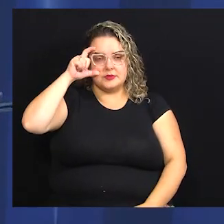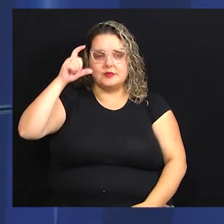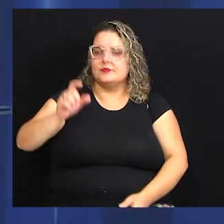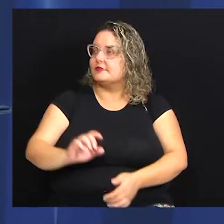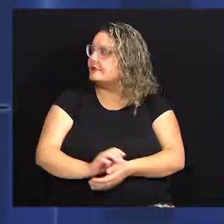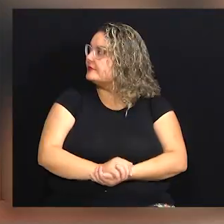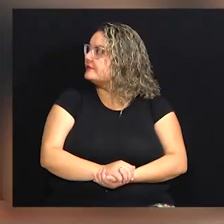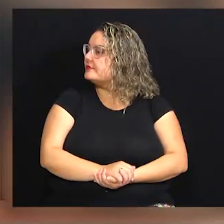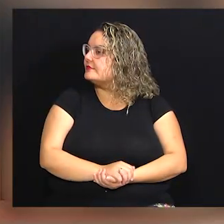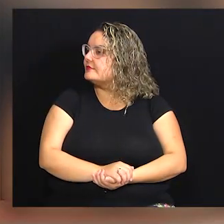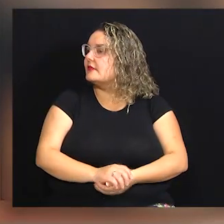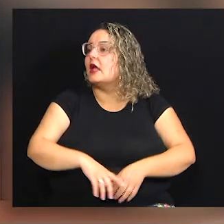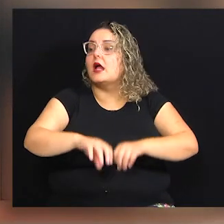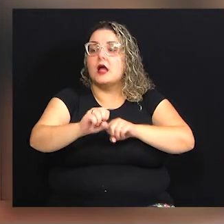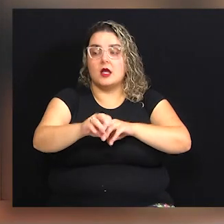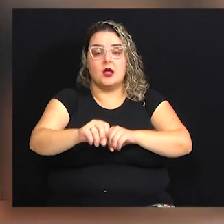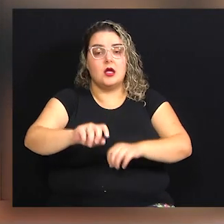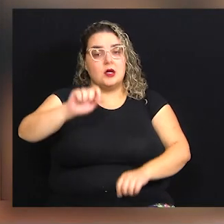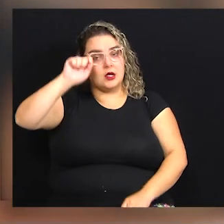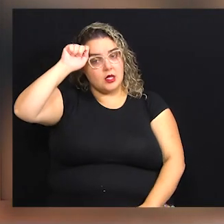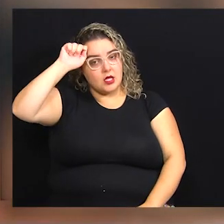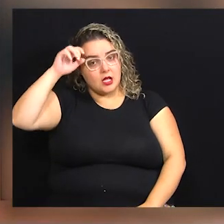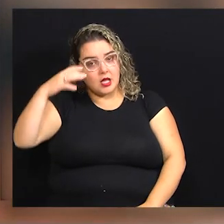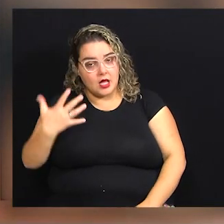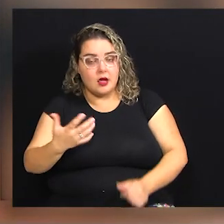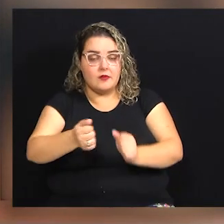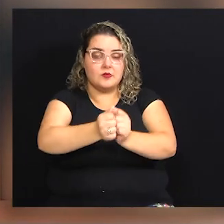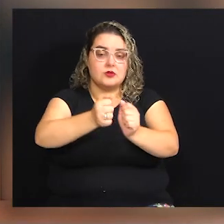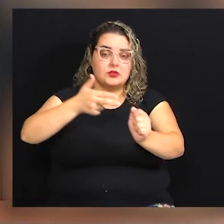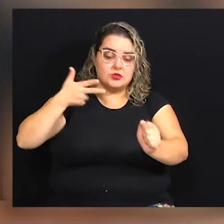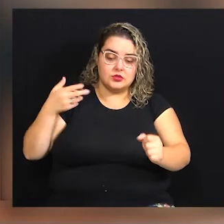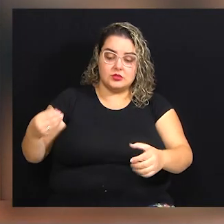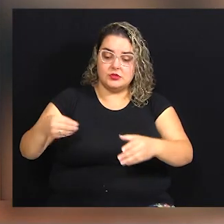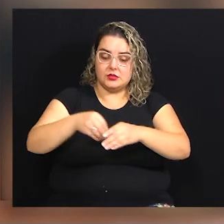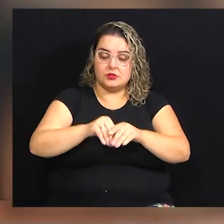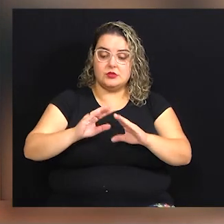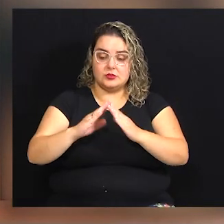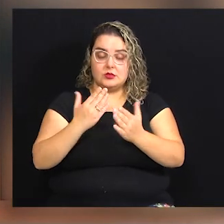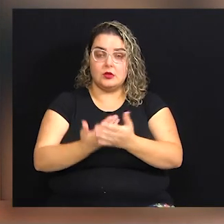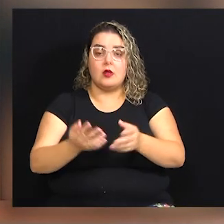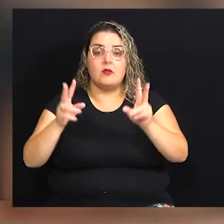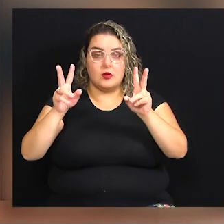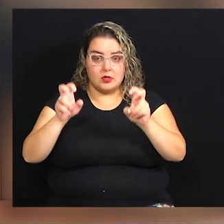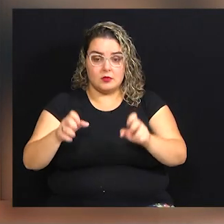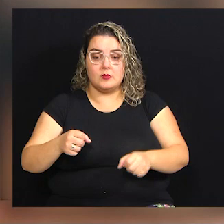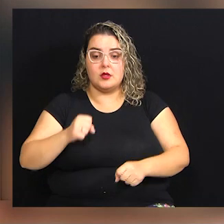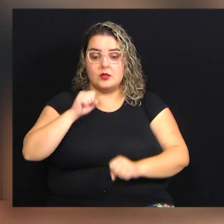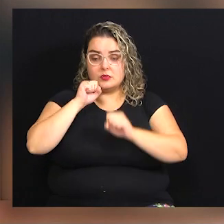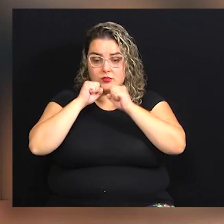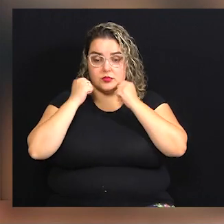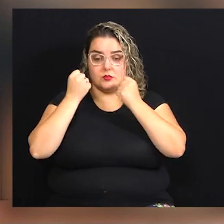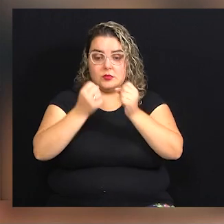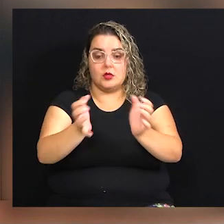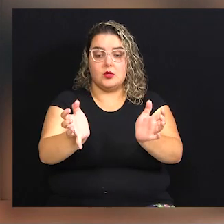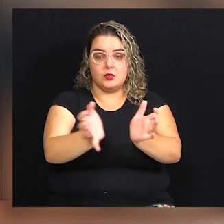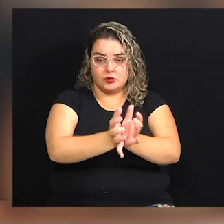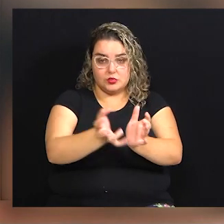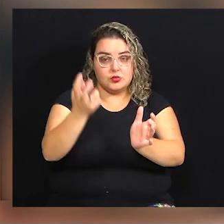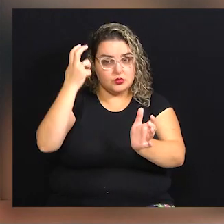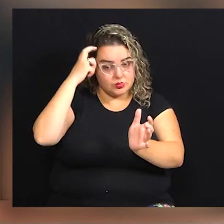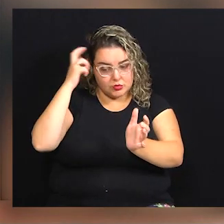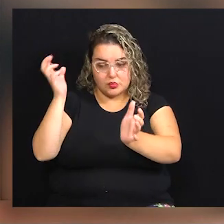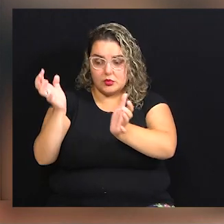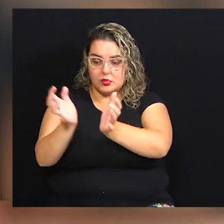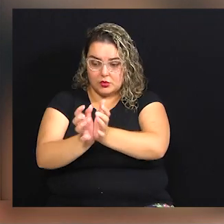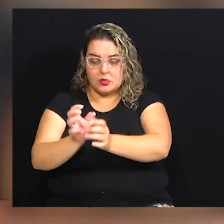Michel Amorim. A educação afro-indígenas nas escolas foi tema do seminário realizado pelas comissões de